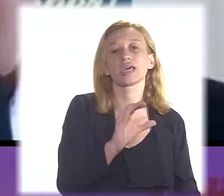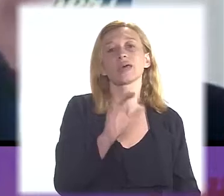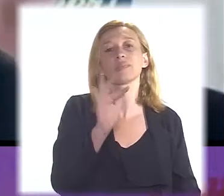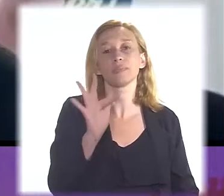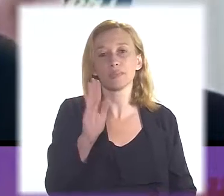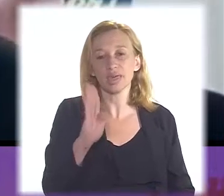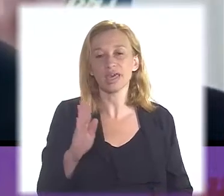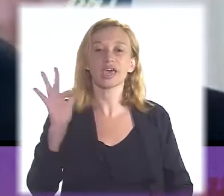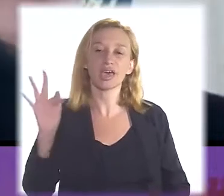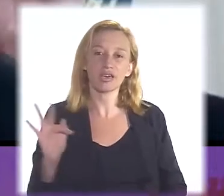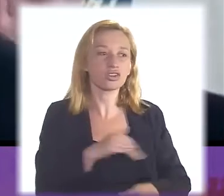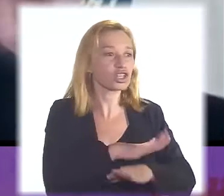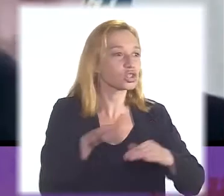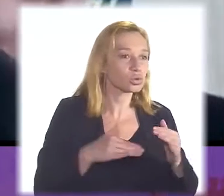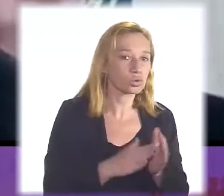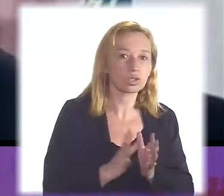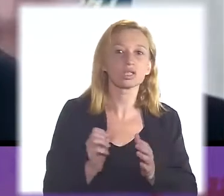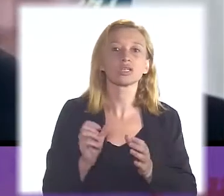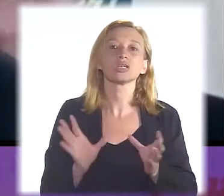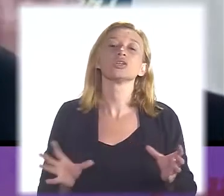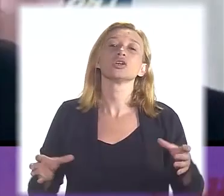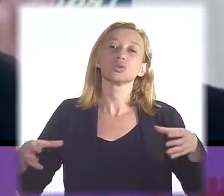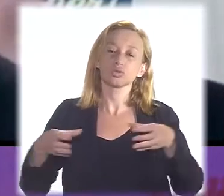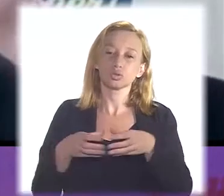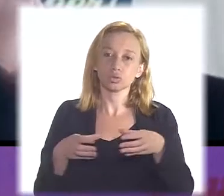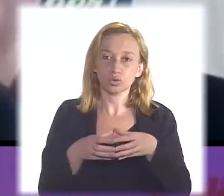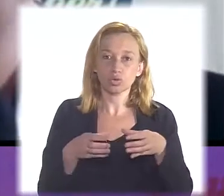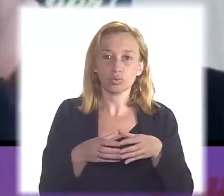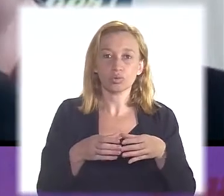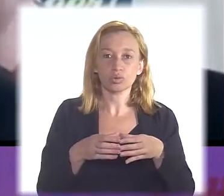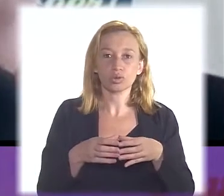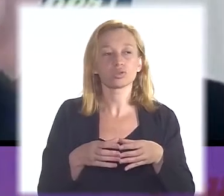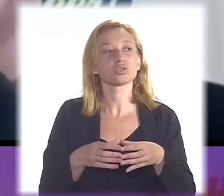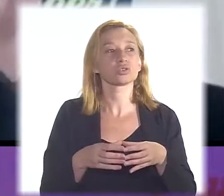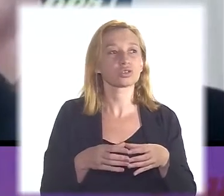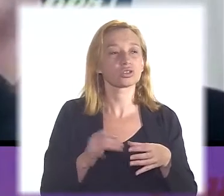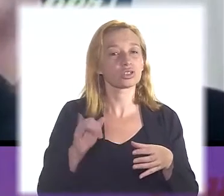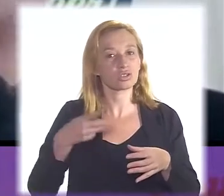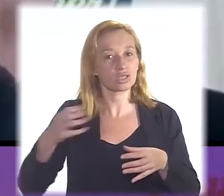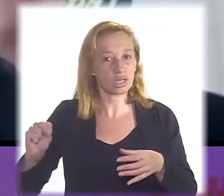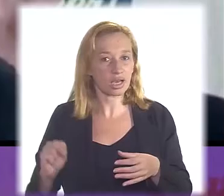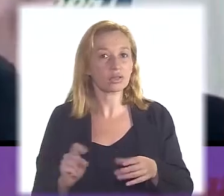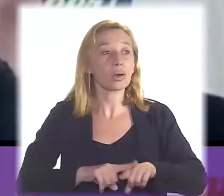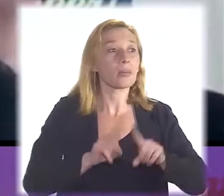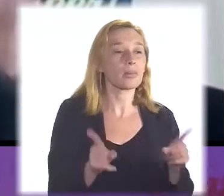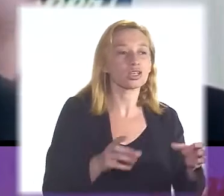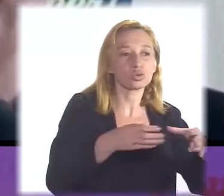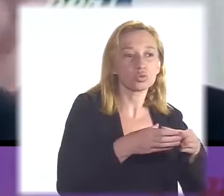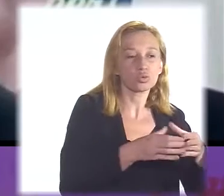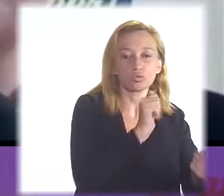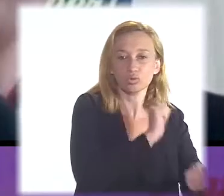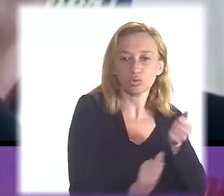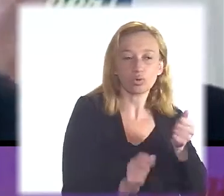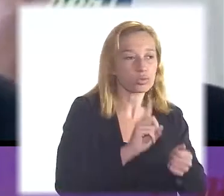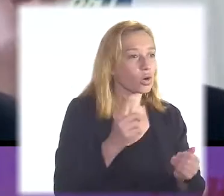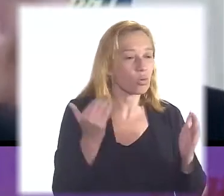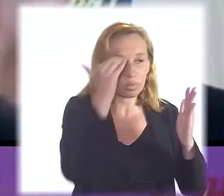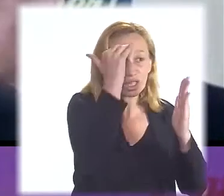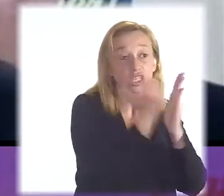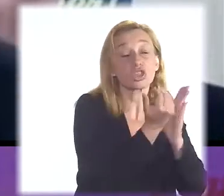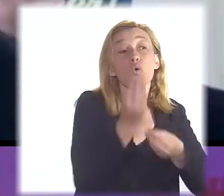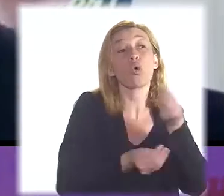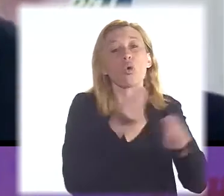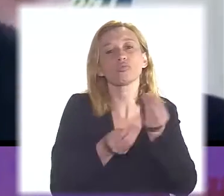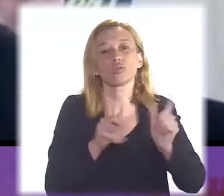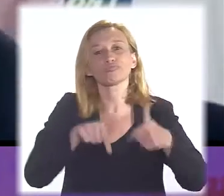as associações que são filiadas. Mas clubes, membros de comissões técnicas e jogadores não têm cumprido. E aí, como é